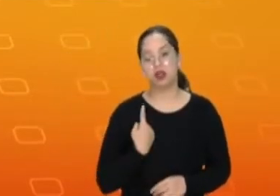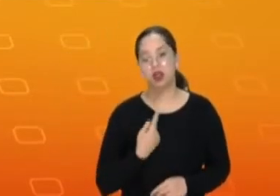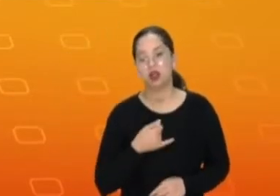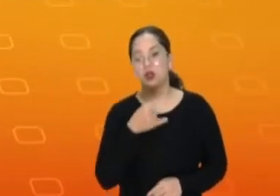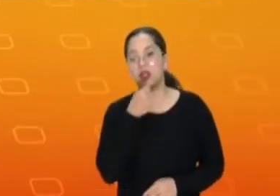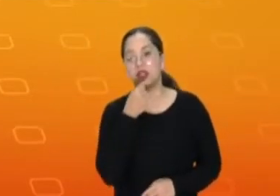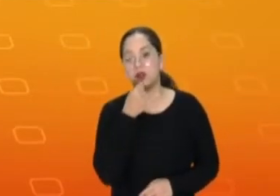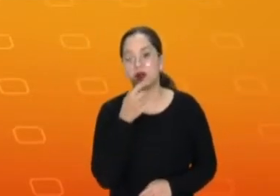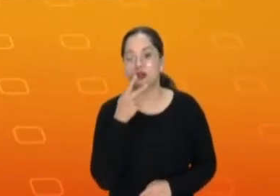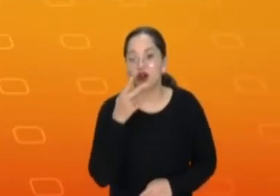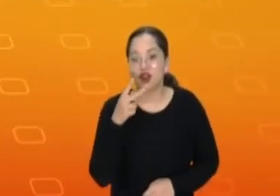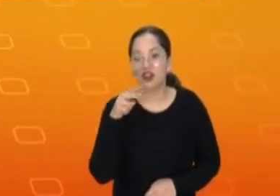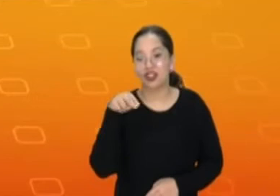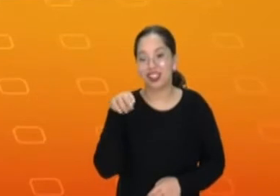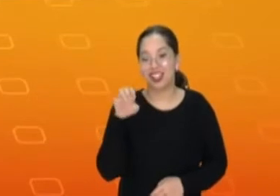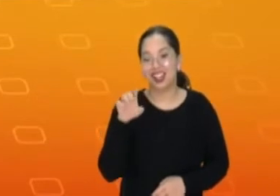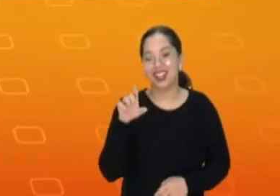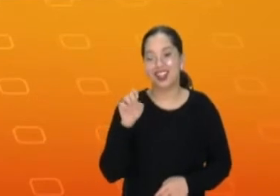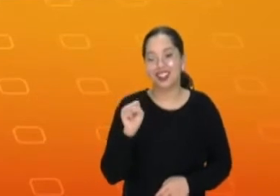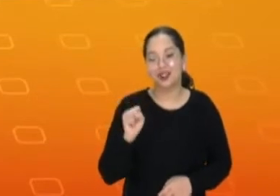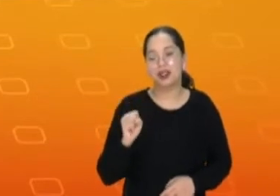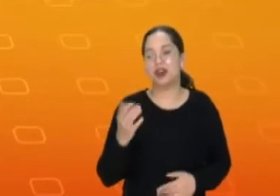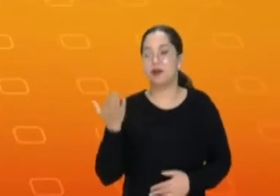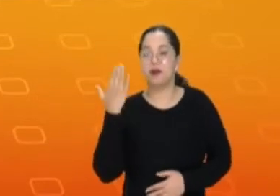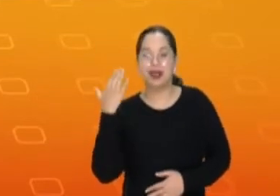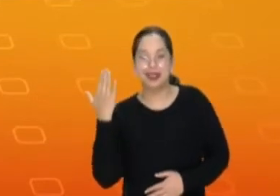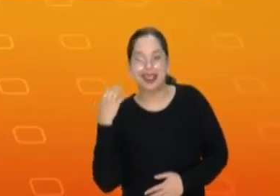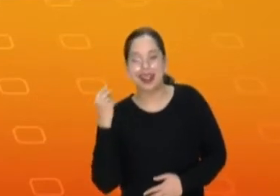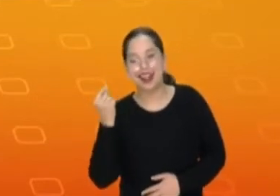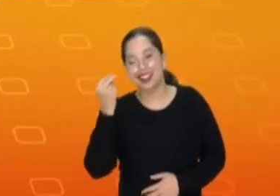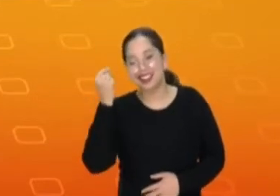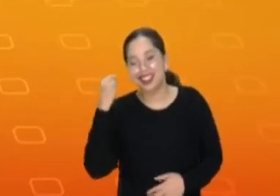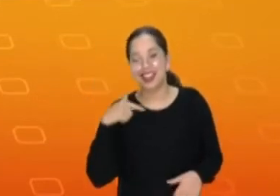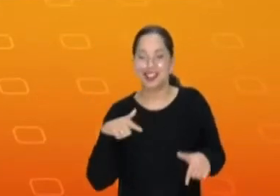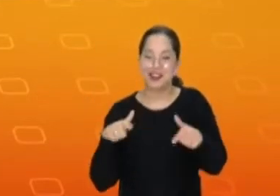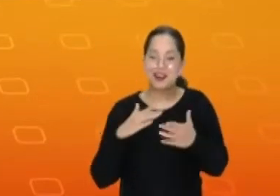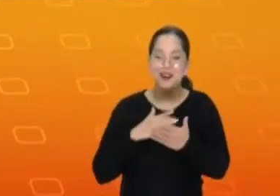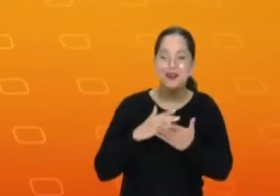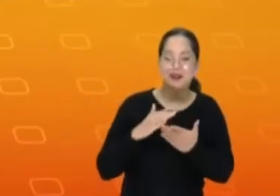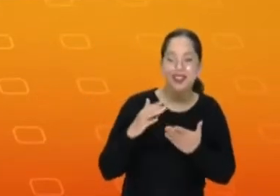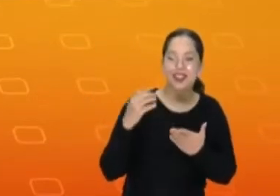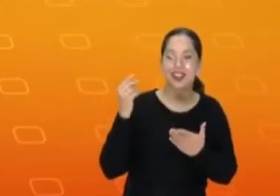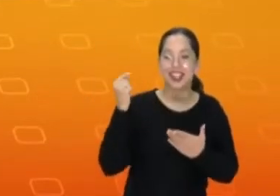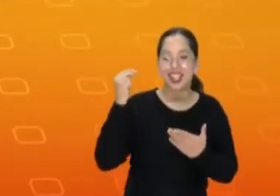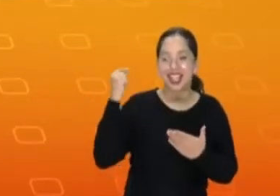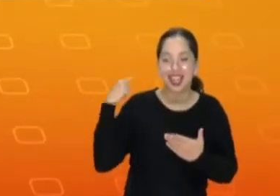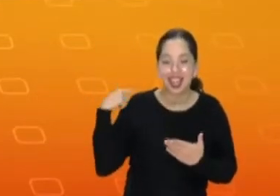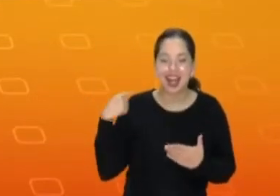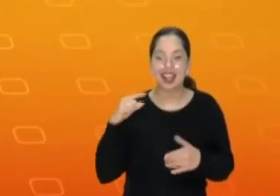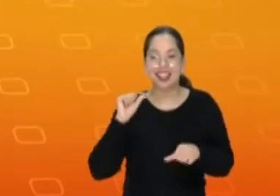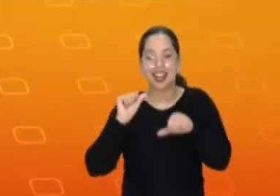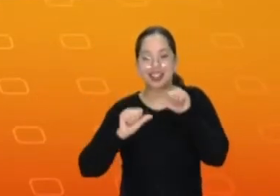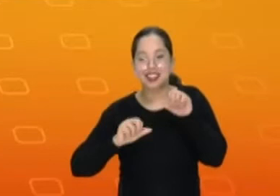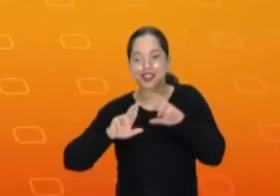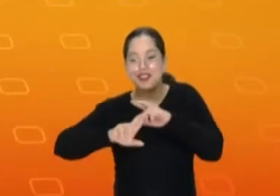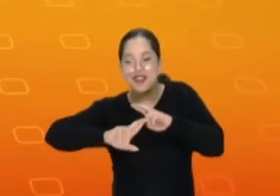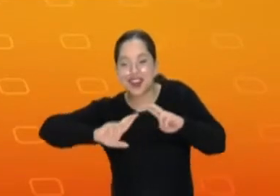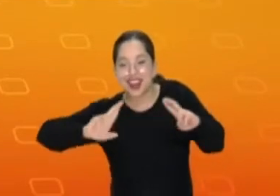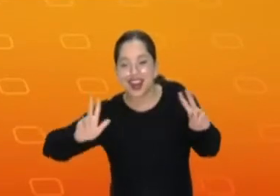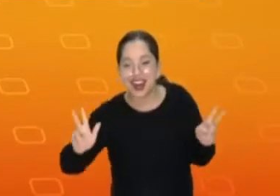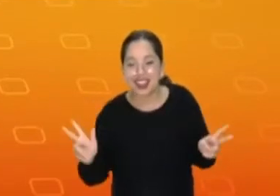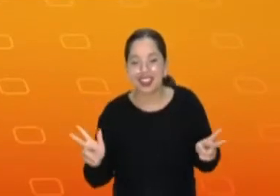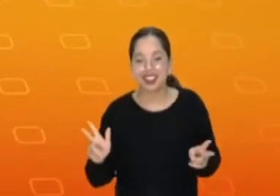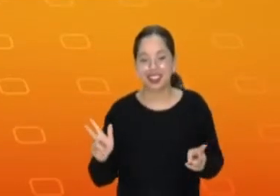Nelson bem falou, engenheiros antigos, que era quem se engenheiro eletrônico para fazer TV, que a gente tinha, eu sou da época também